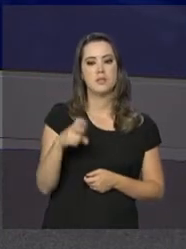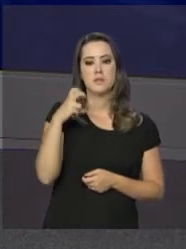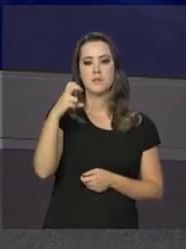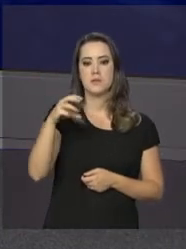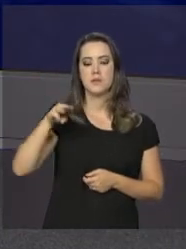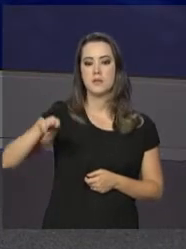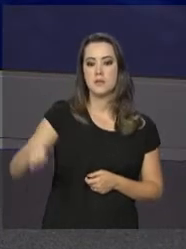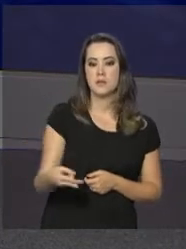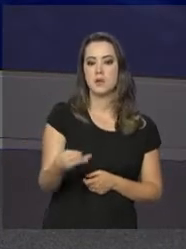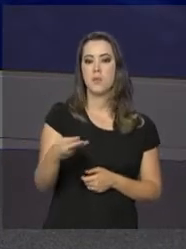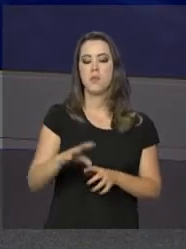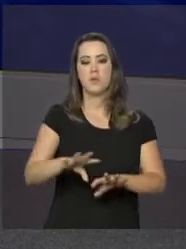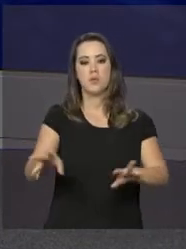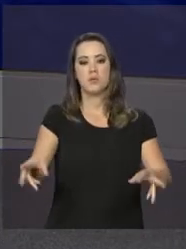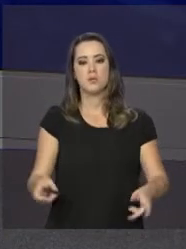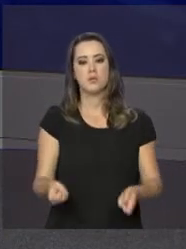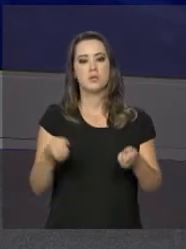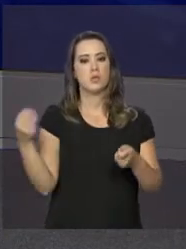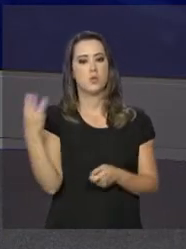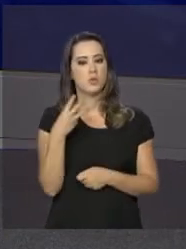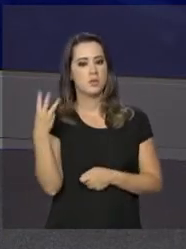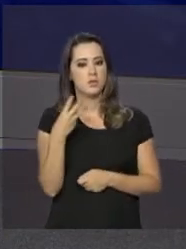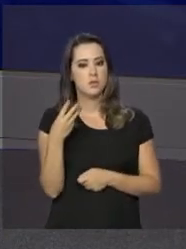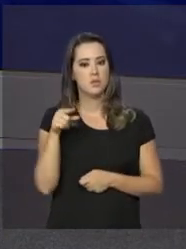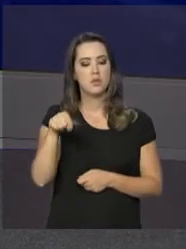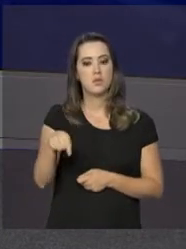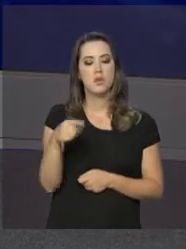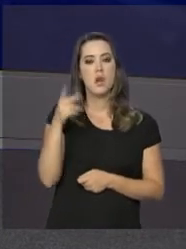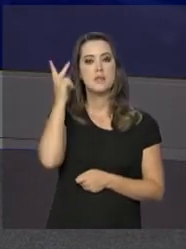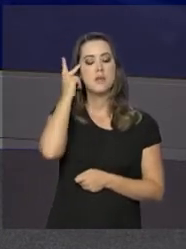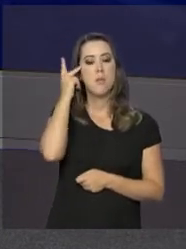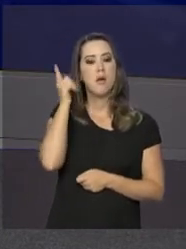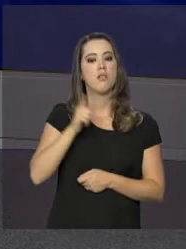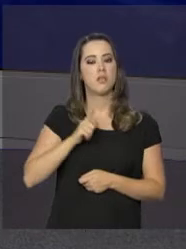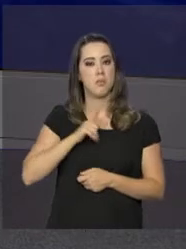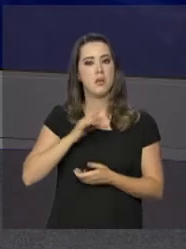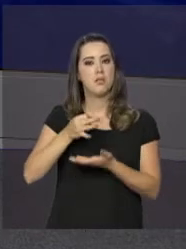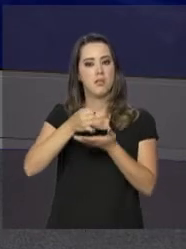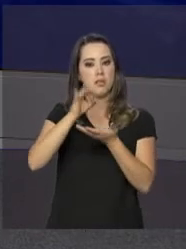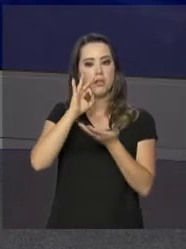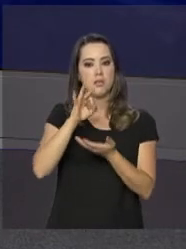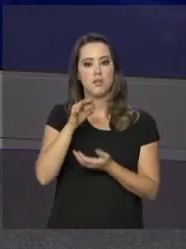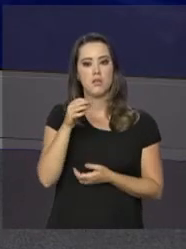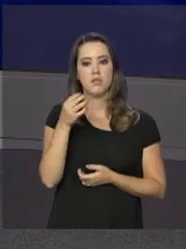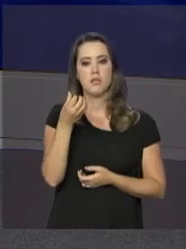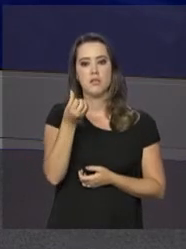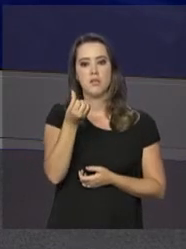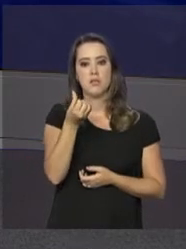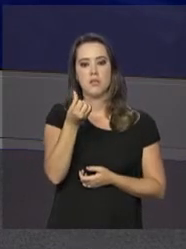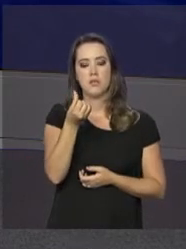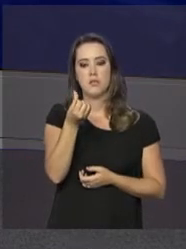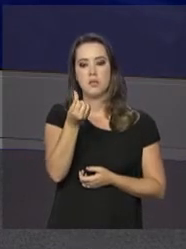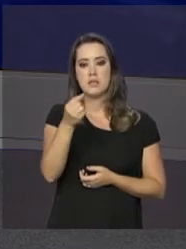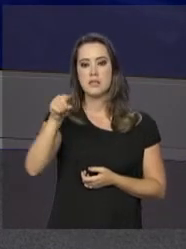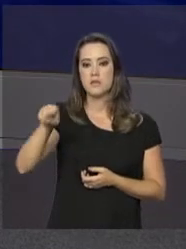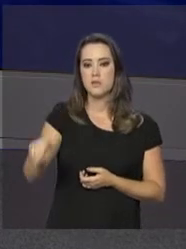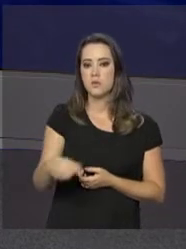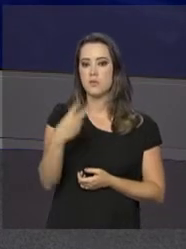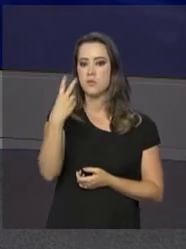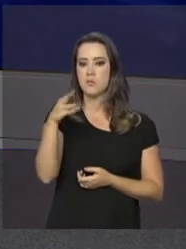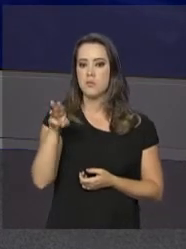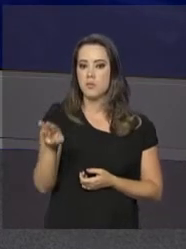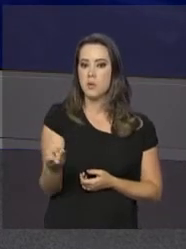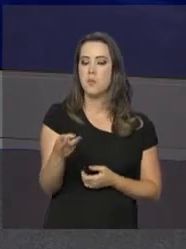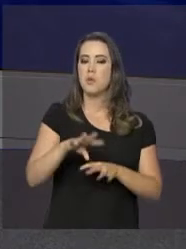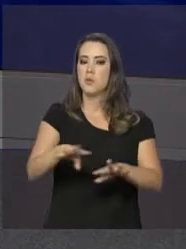sacas o terceiro maior produtor nacional é o estado de são paulo que produz 6 milhões 6,2